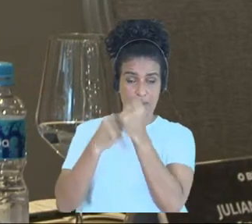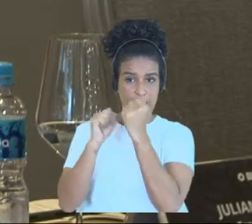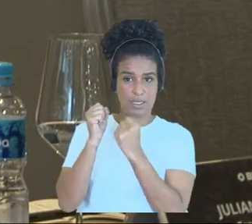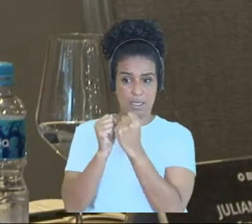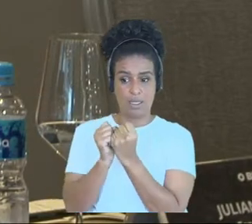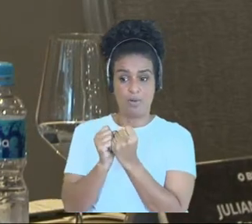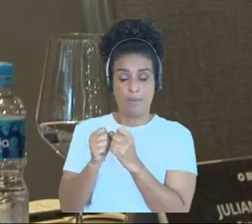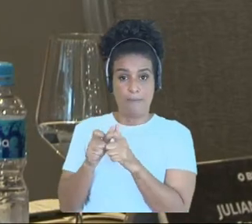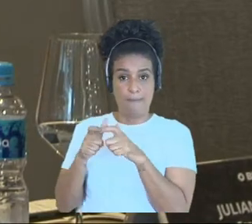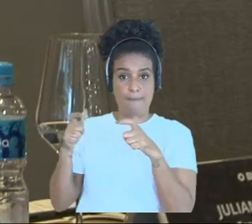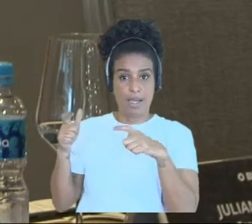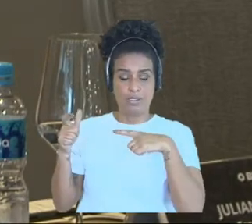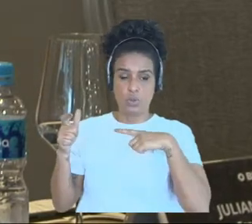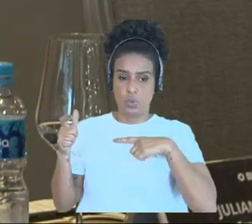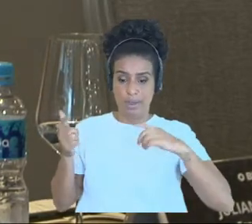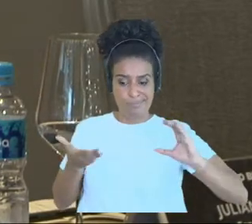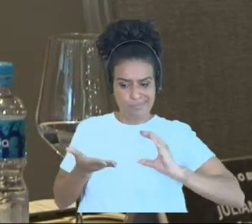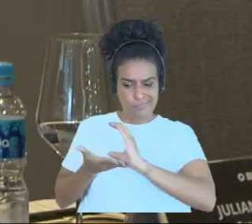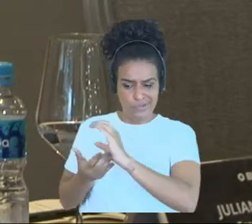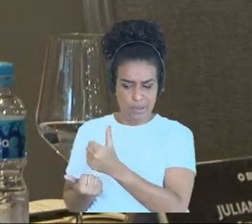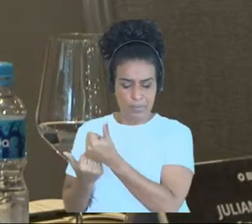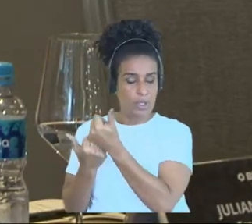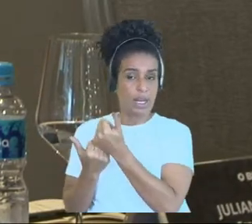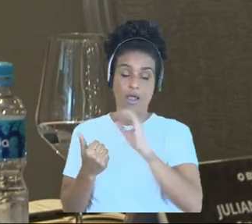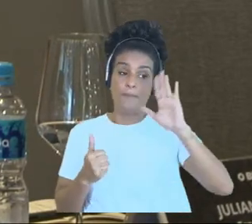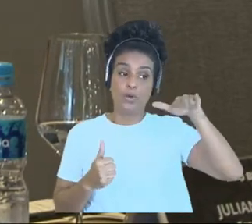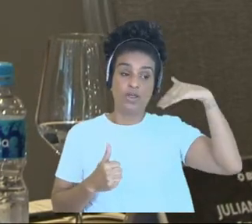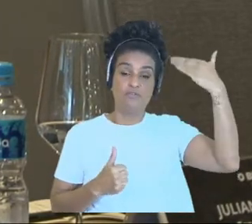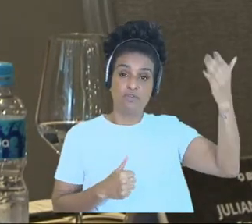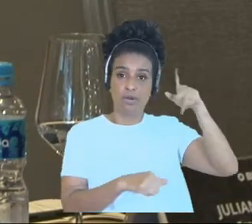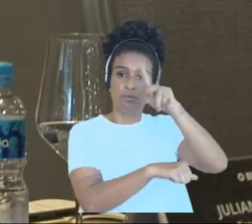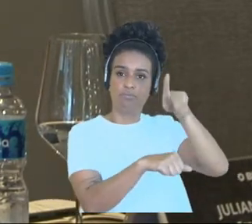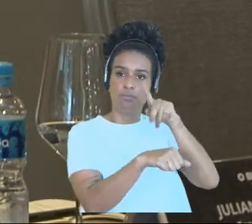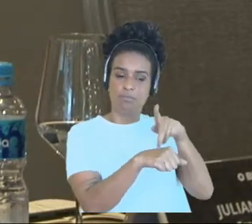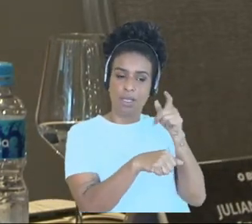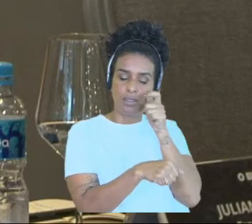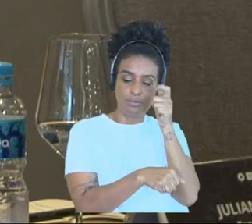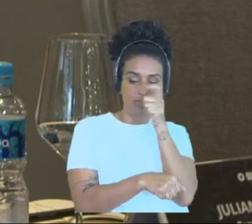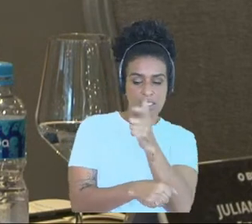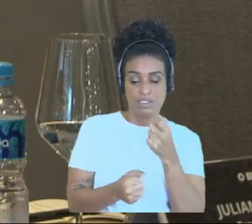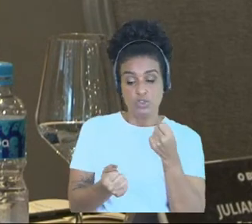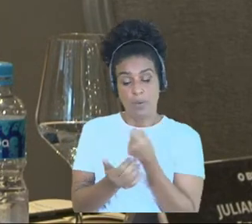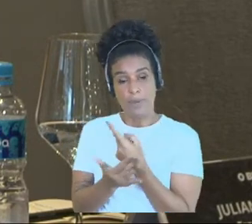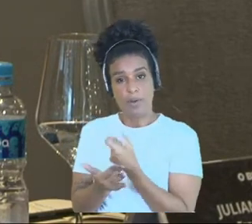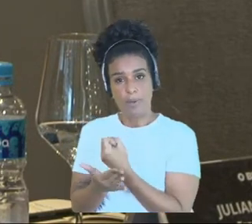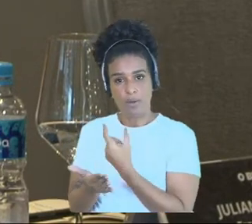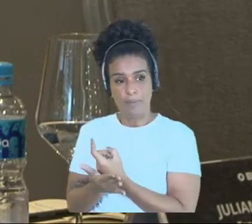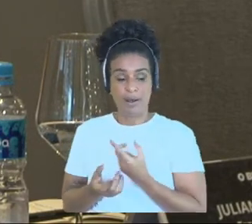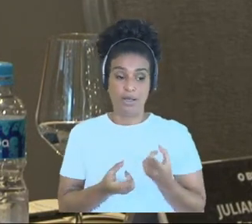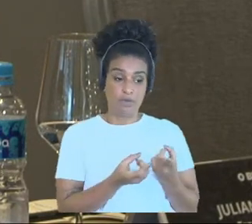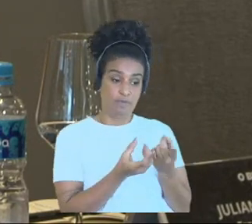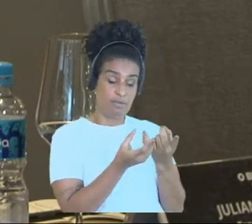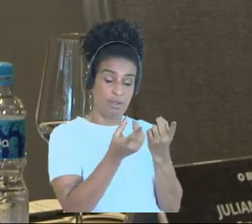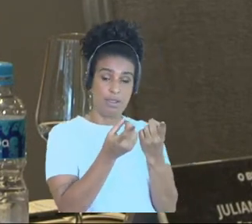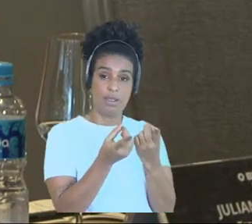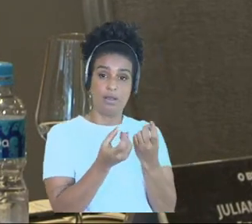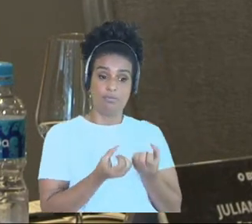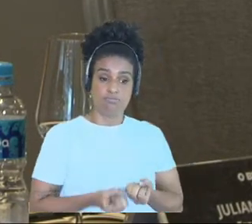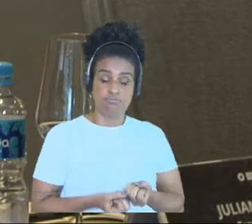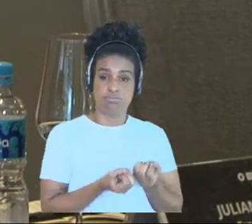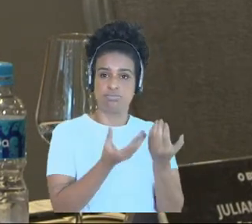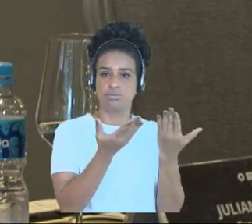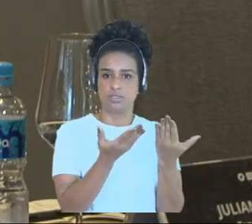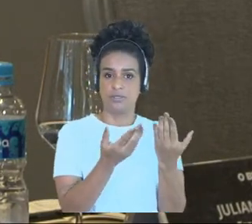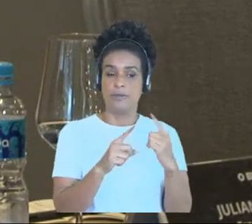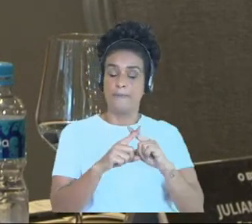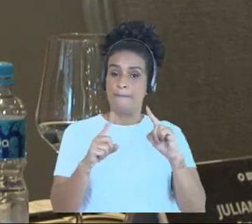mais, mas sim porque a demanda lá fora e a oferta lá fora estão desbalanceadas. Nós tivemos ano passado um efeito do câmbio importante sobre a nossa arrecadação.